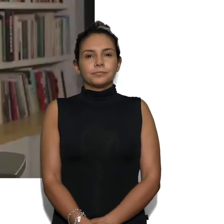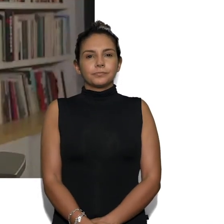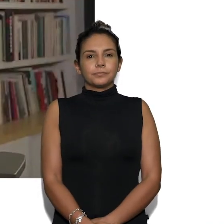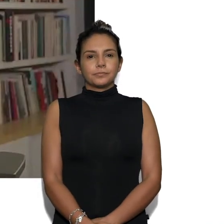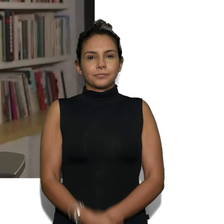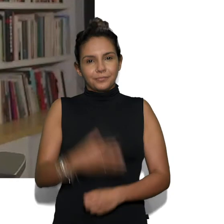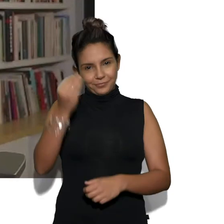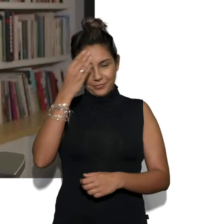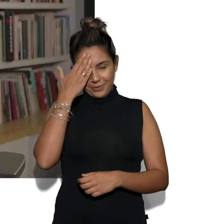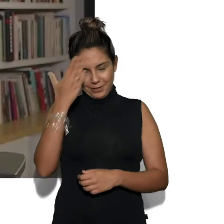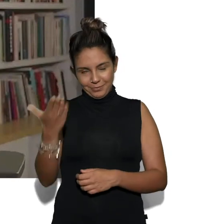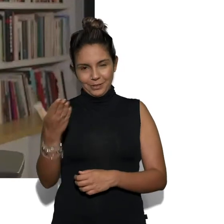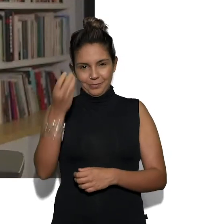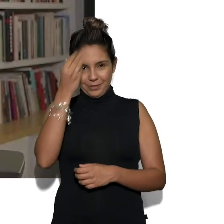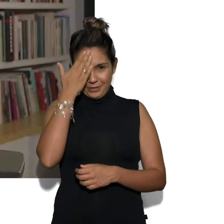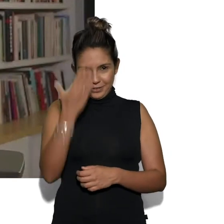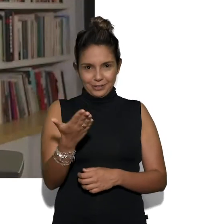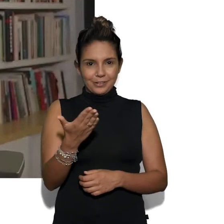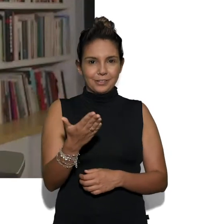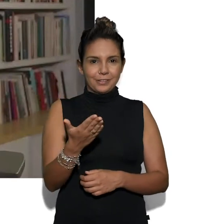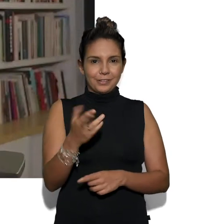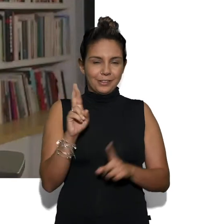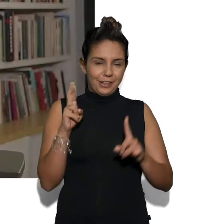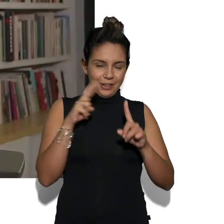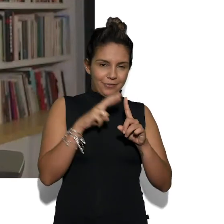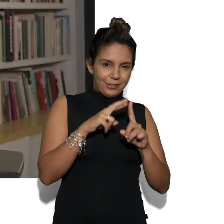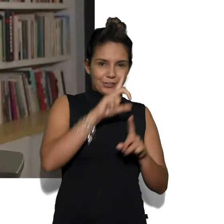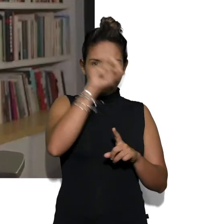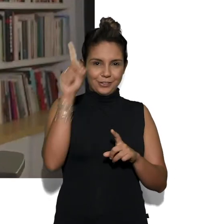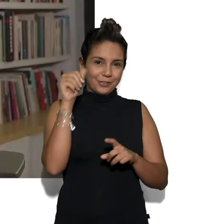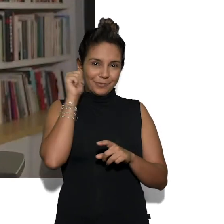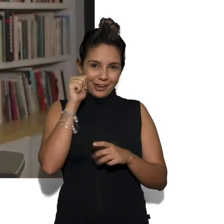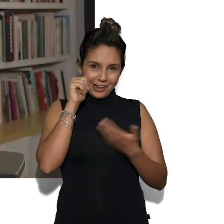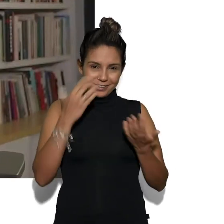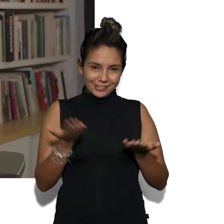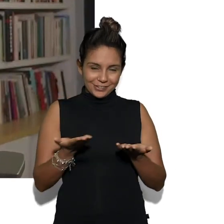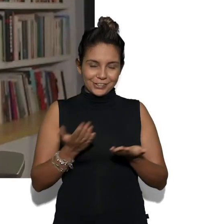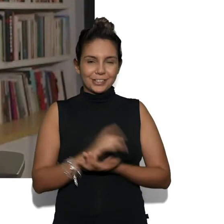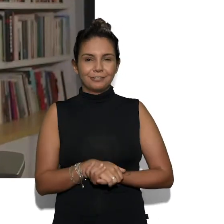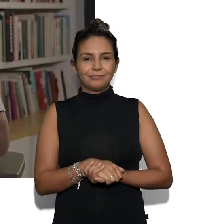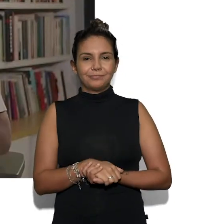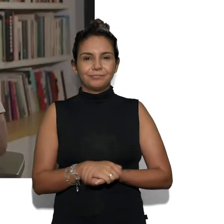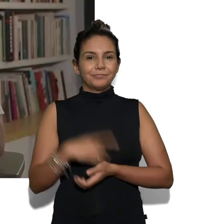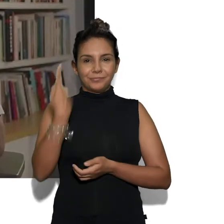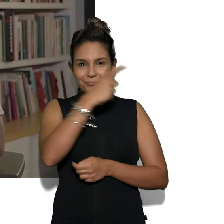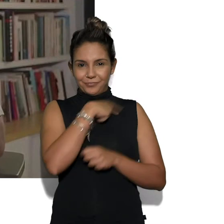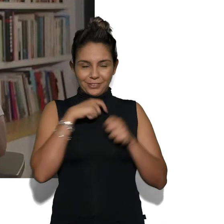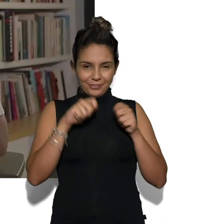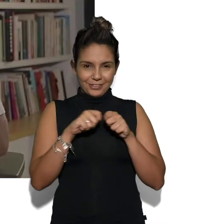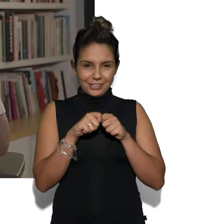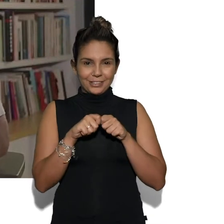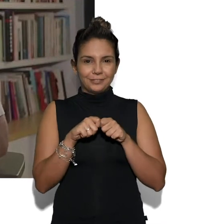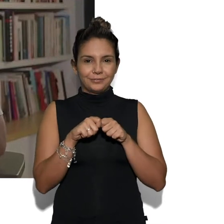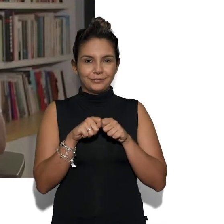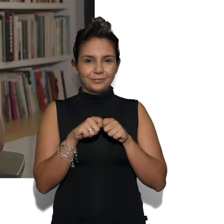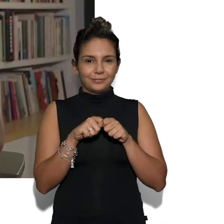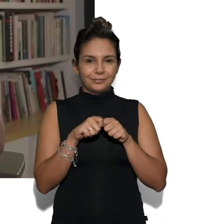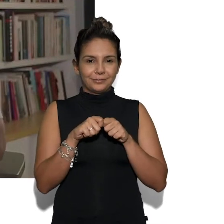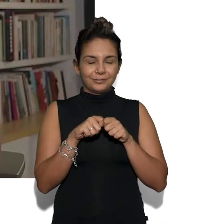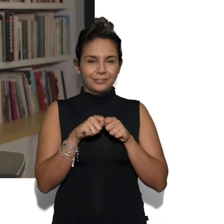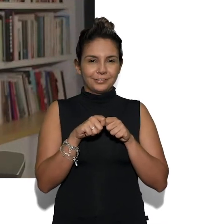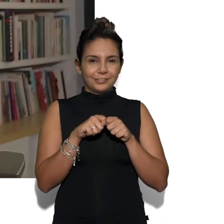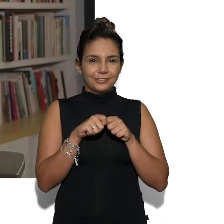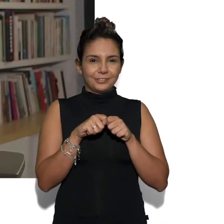Walter Hugo, muito obrigado também pela referência ao Dia Internacional da Mulher. A gente faz aqui